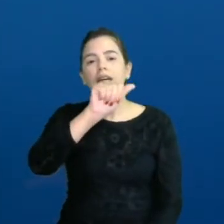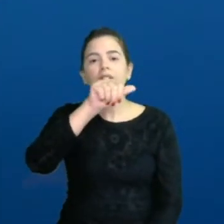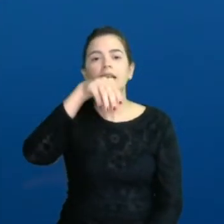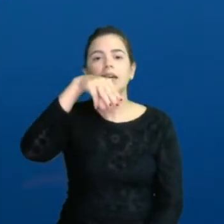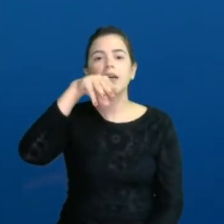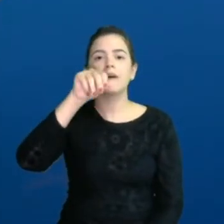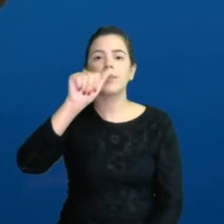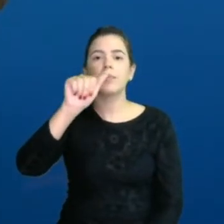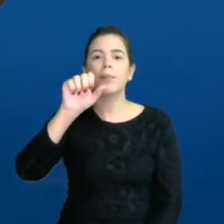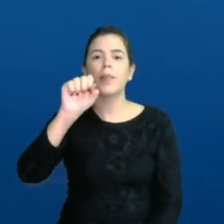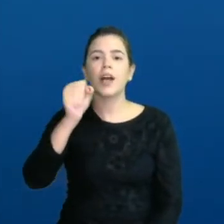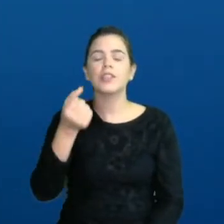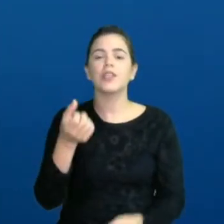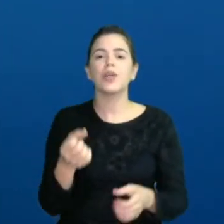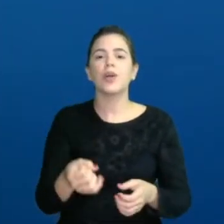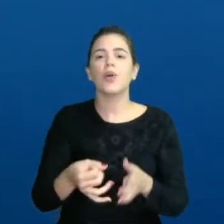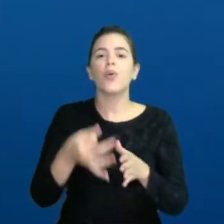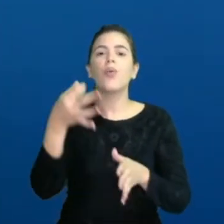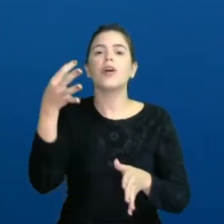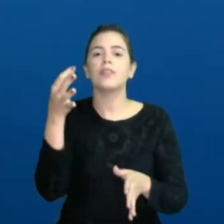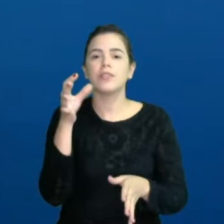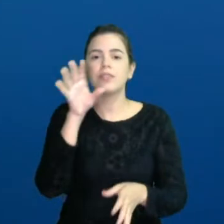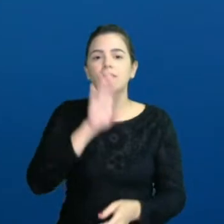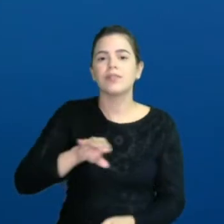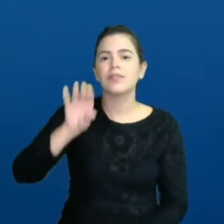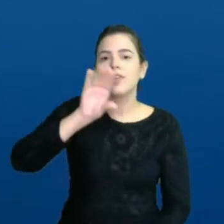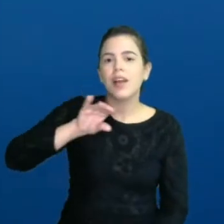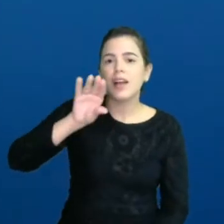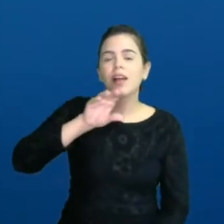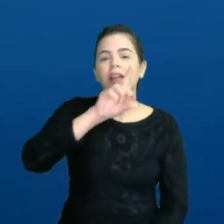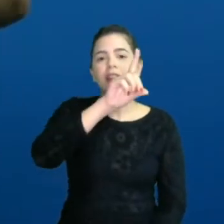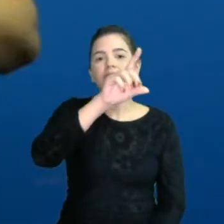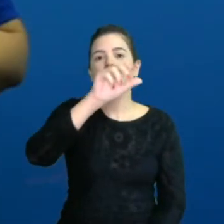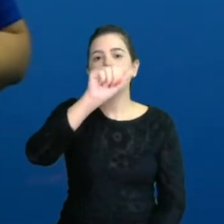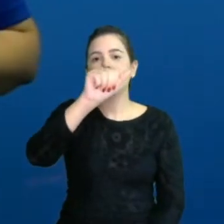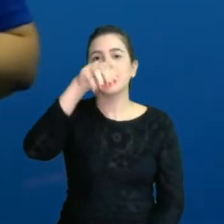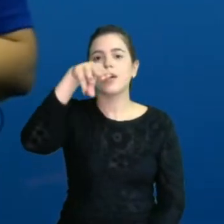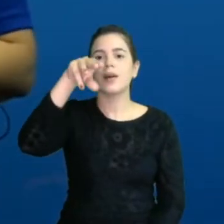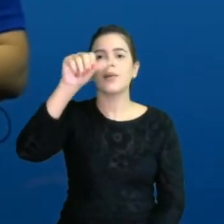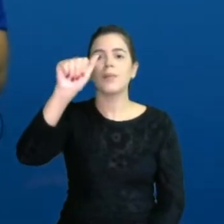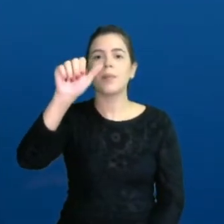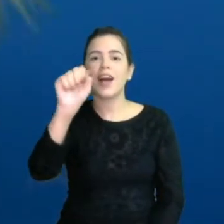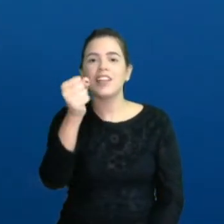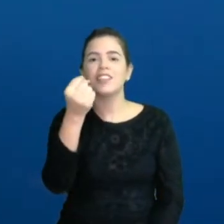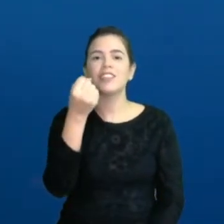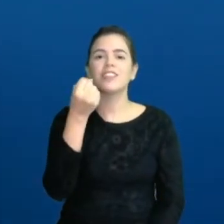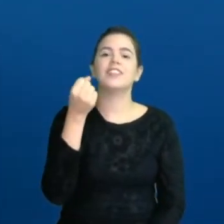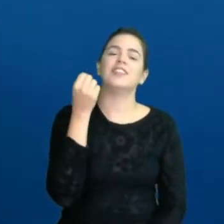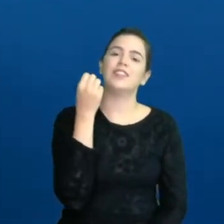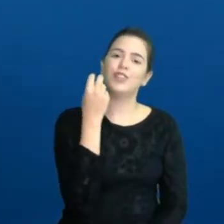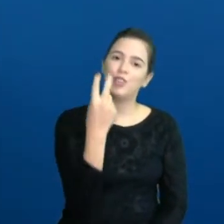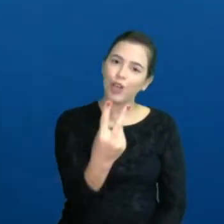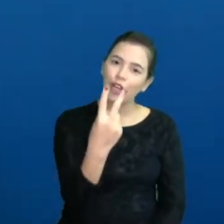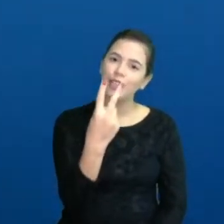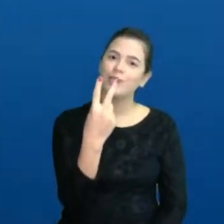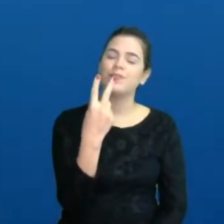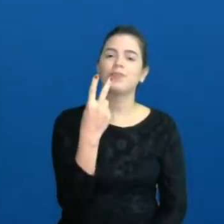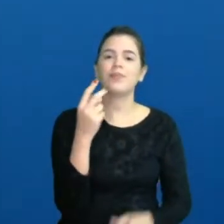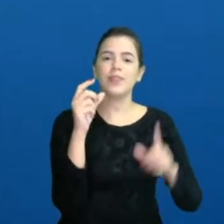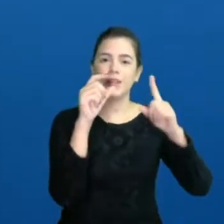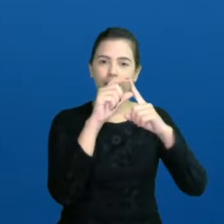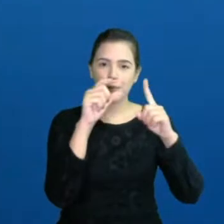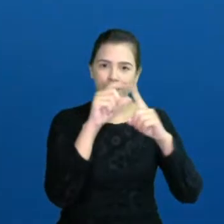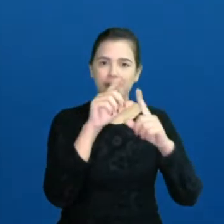Damas. Tem quantos pedacinhos? Damas. Tem quantos? 2. Muito bem. Então, a